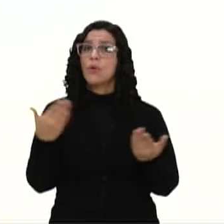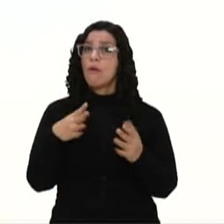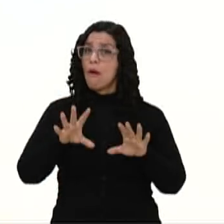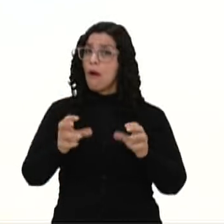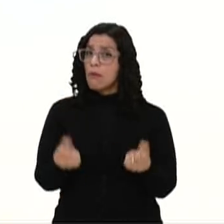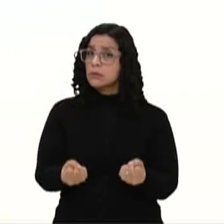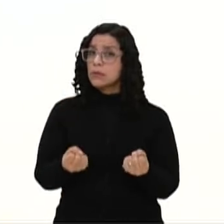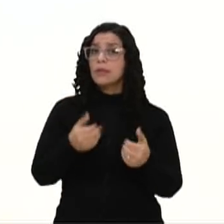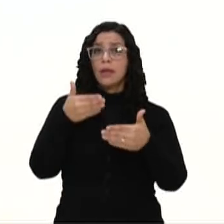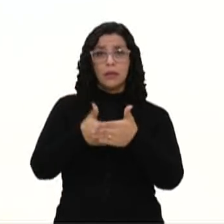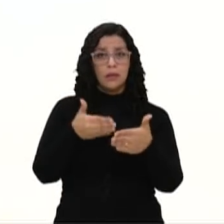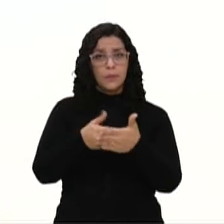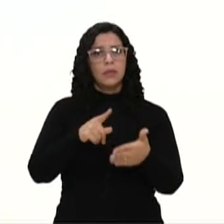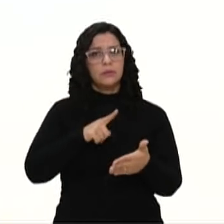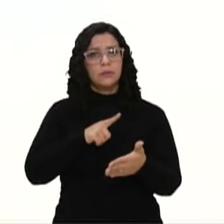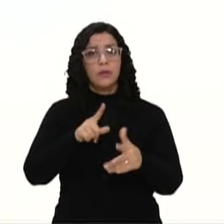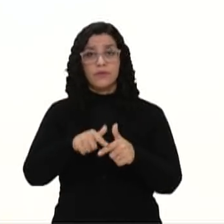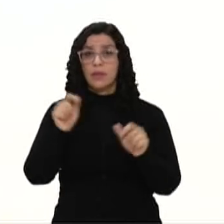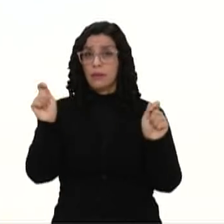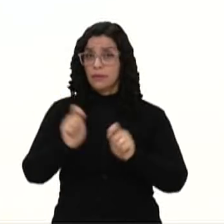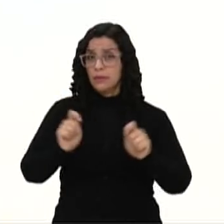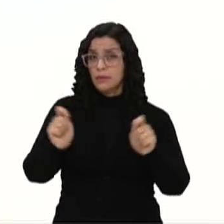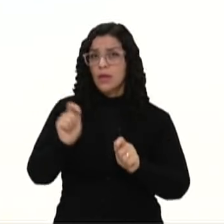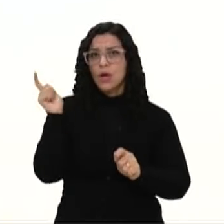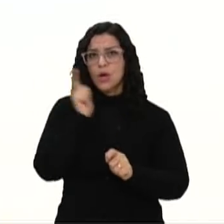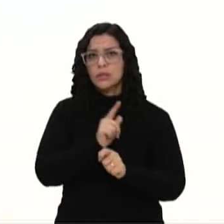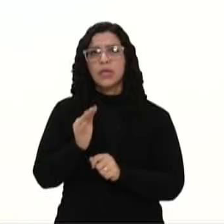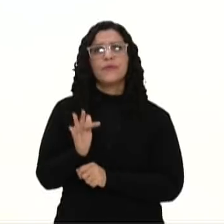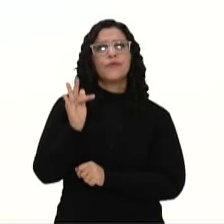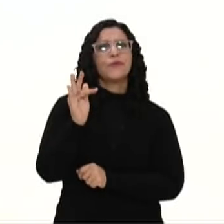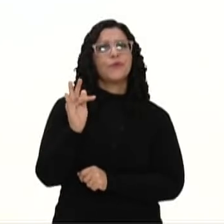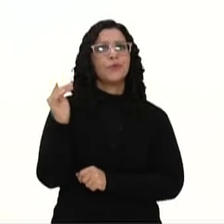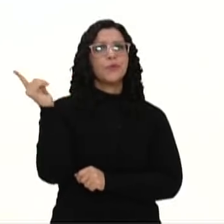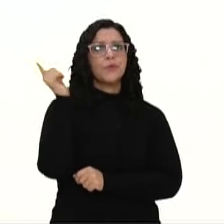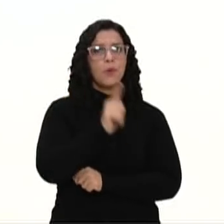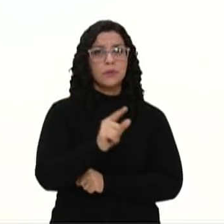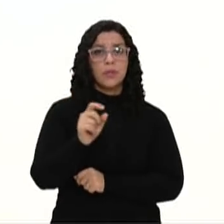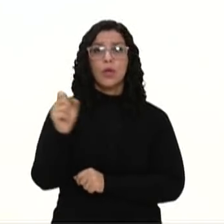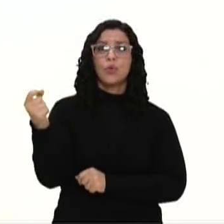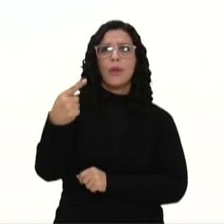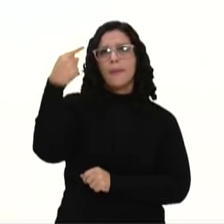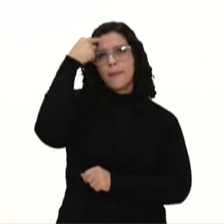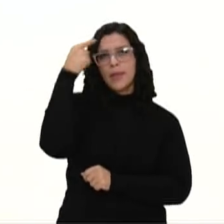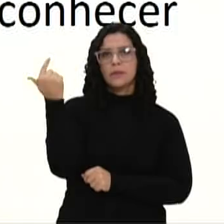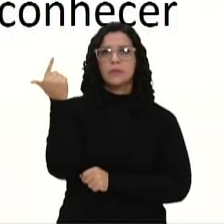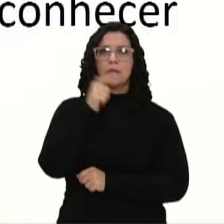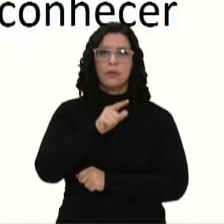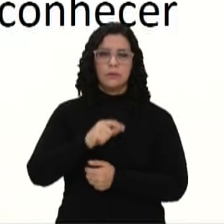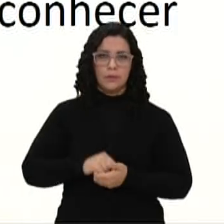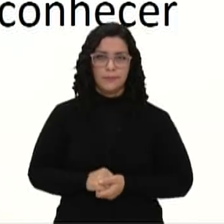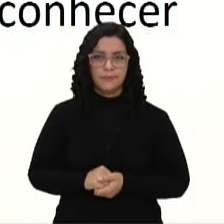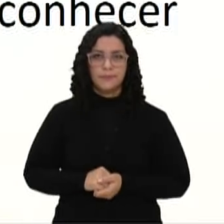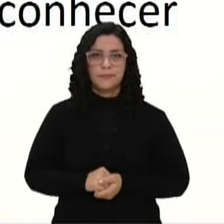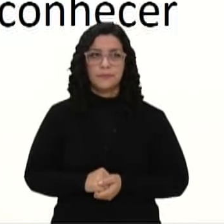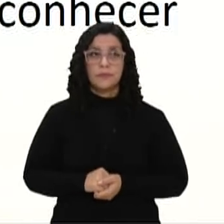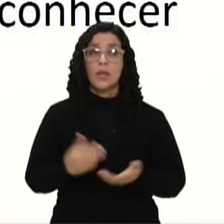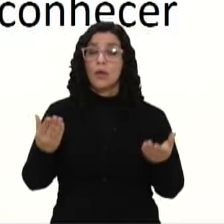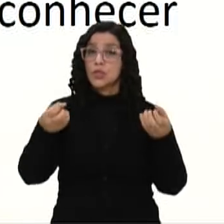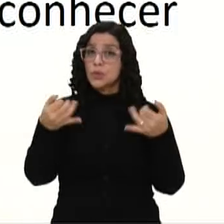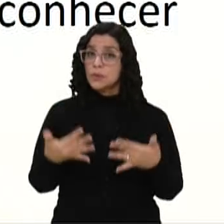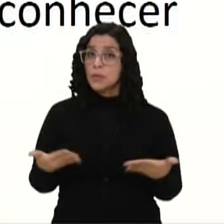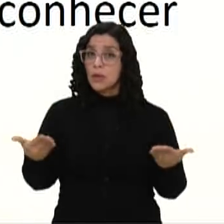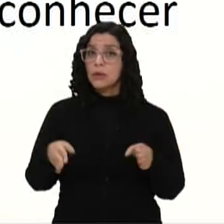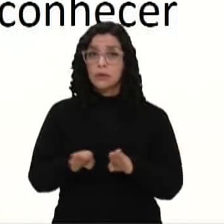aceites os teus limites, será capaz de ir muito mais além do que julgavas conseguir. Como mencionei